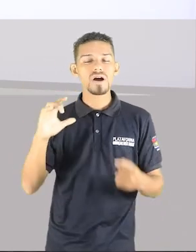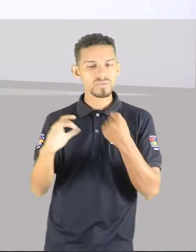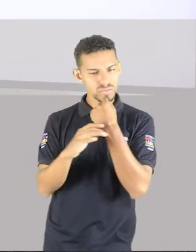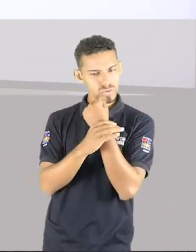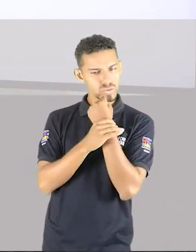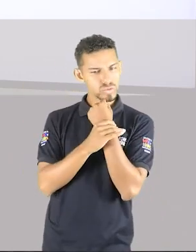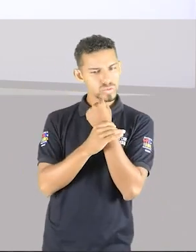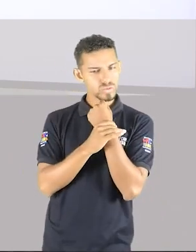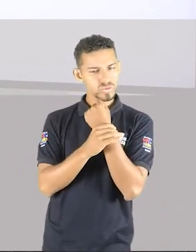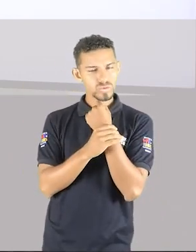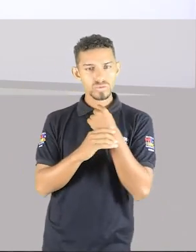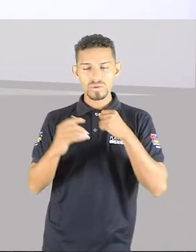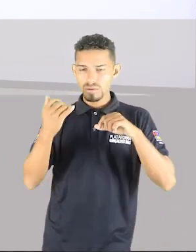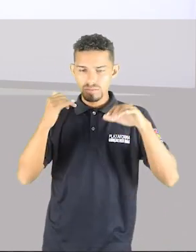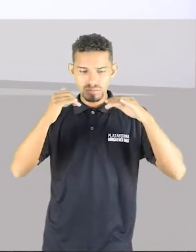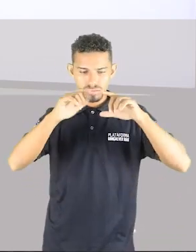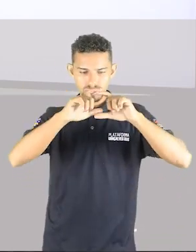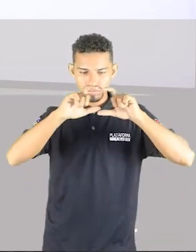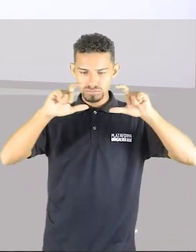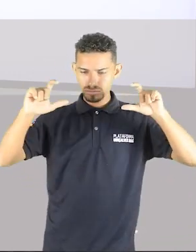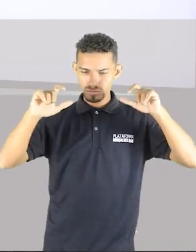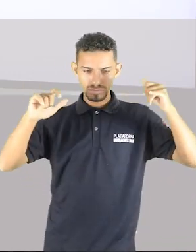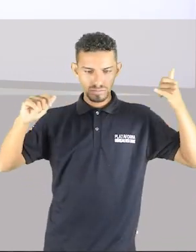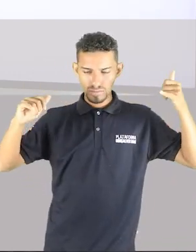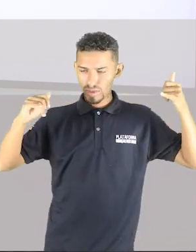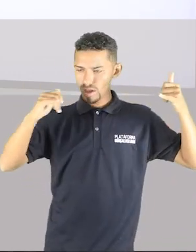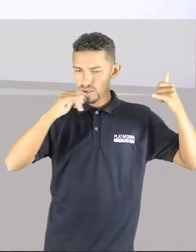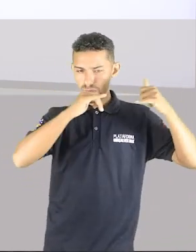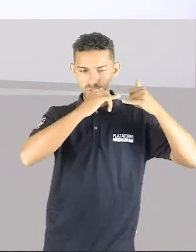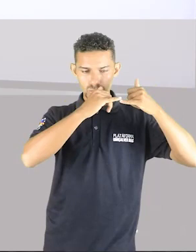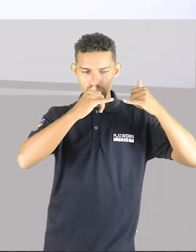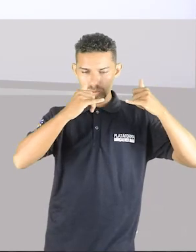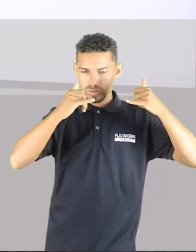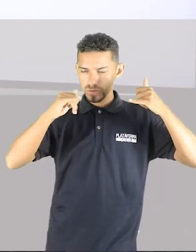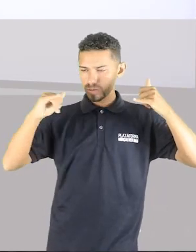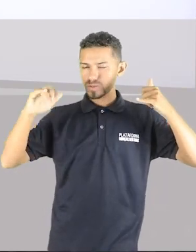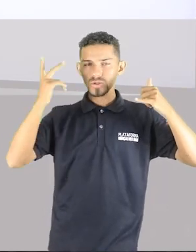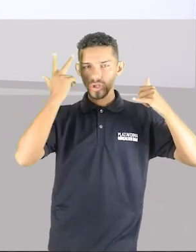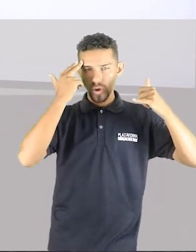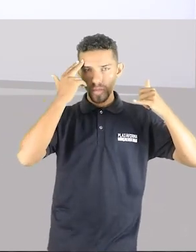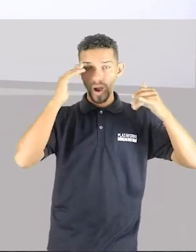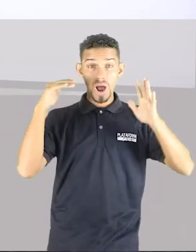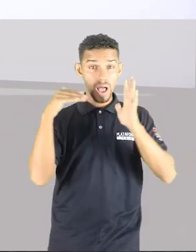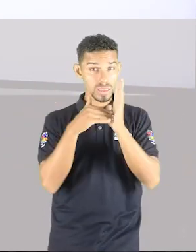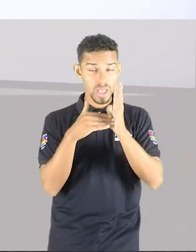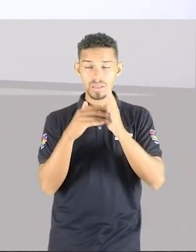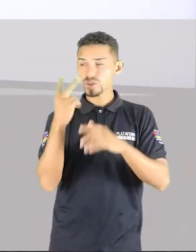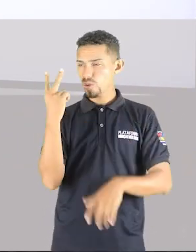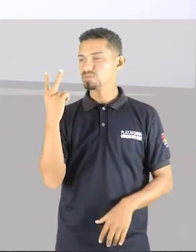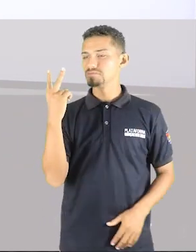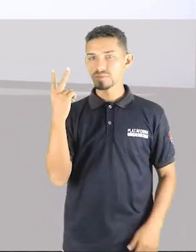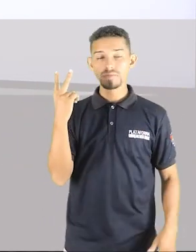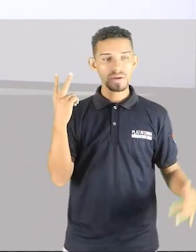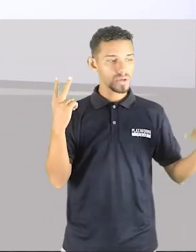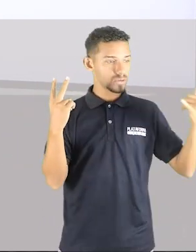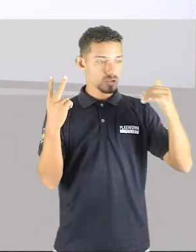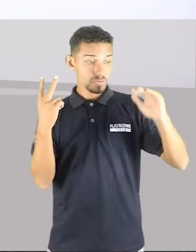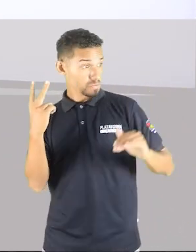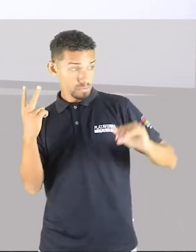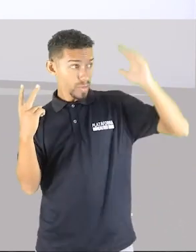segurança que quando uma corrente maior do que ele suporta passa por ele